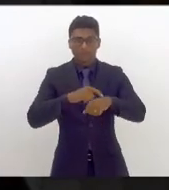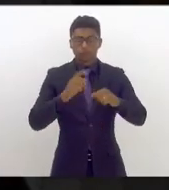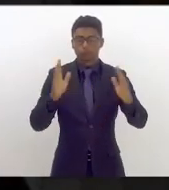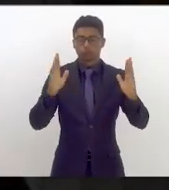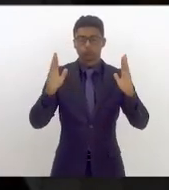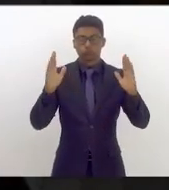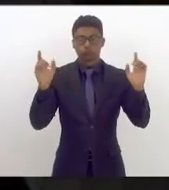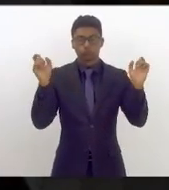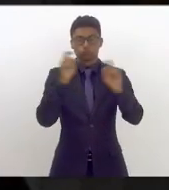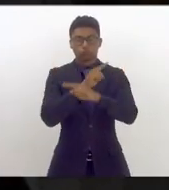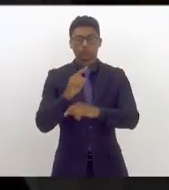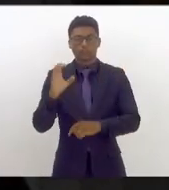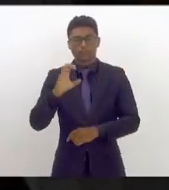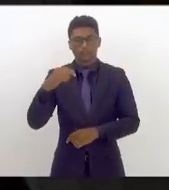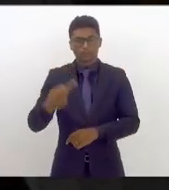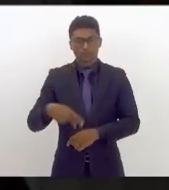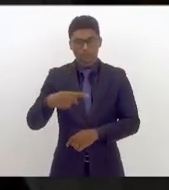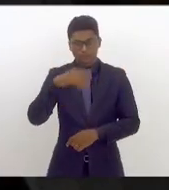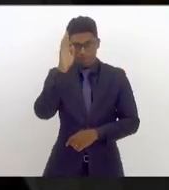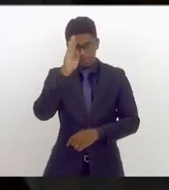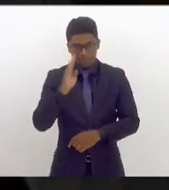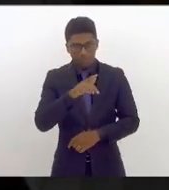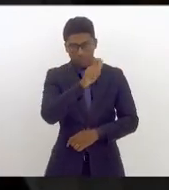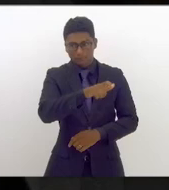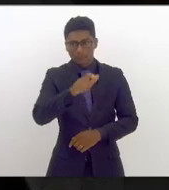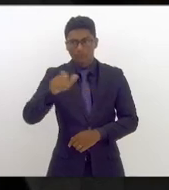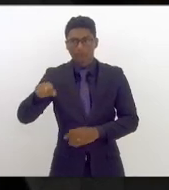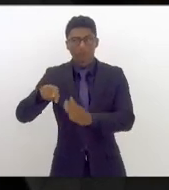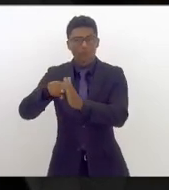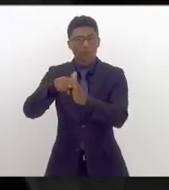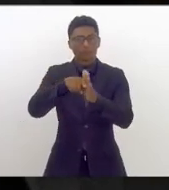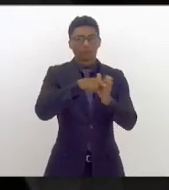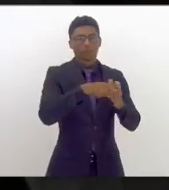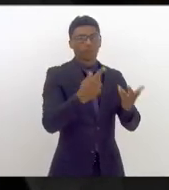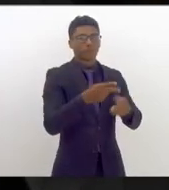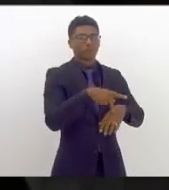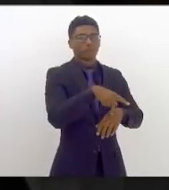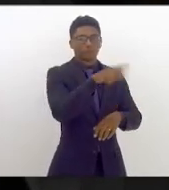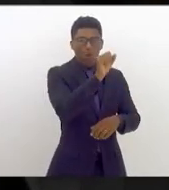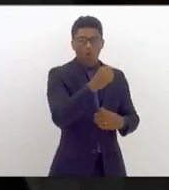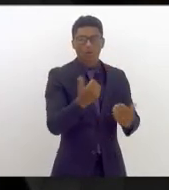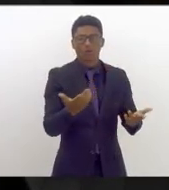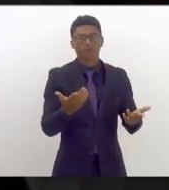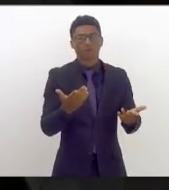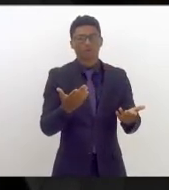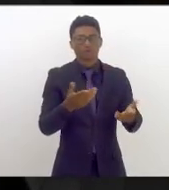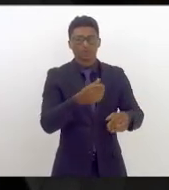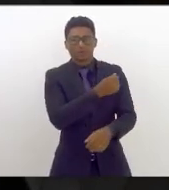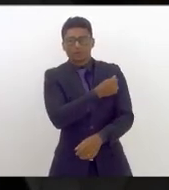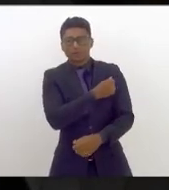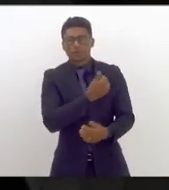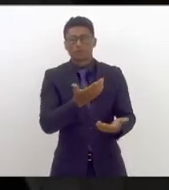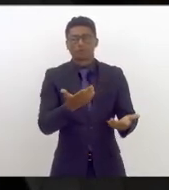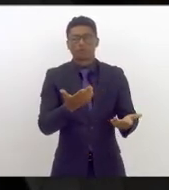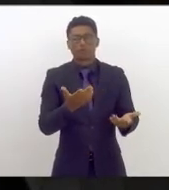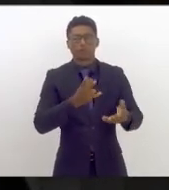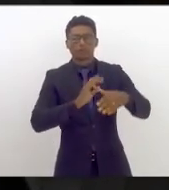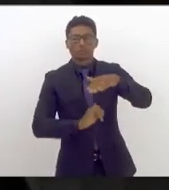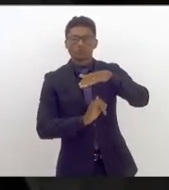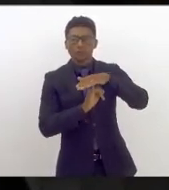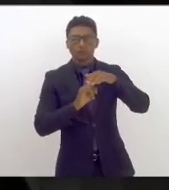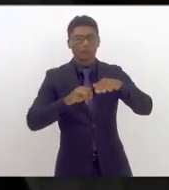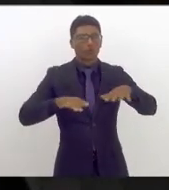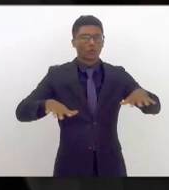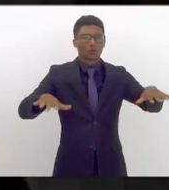ciência brasileira, por pesquisadores e pesquisadoras, programa de pós-graduação, pós-graduandos, bolsistas, instituições,